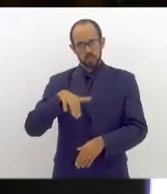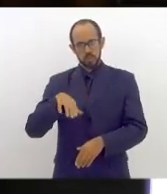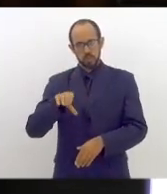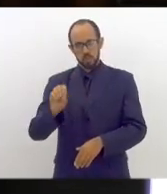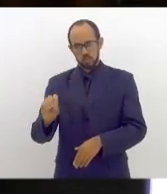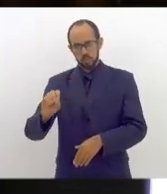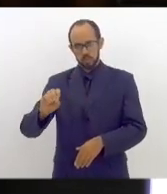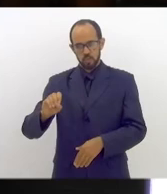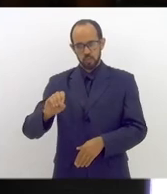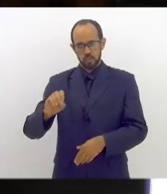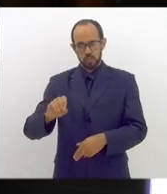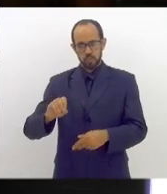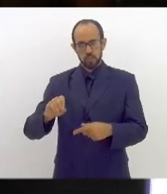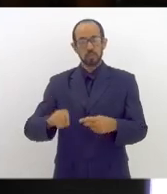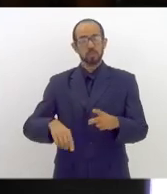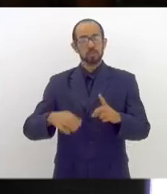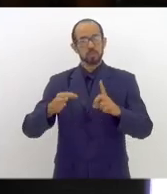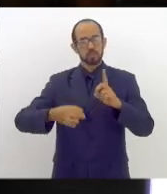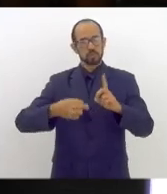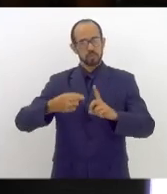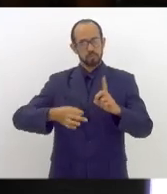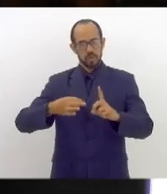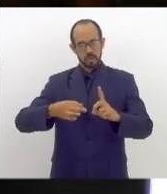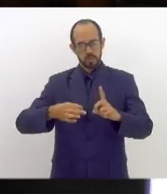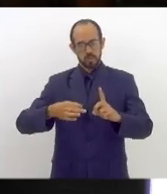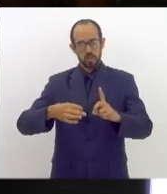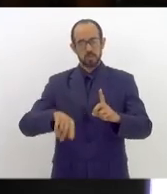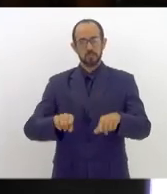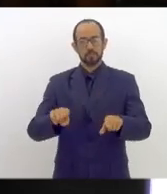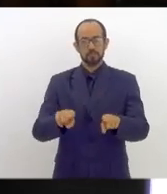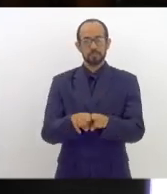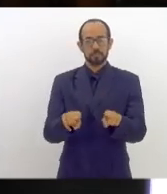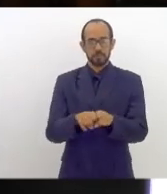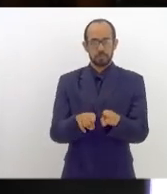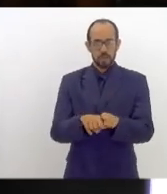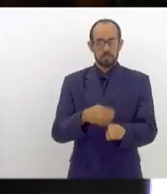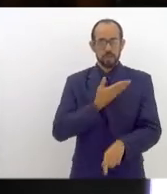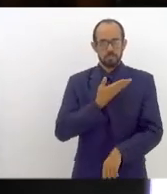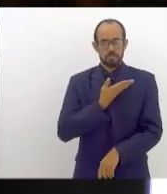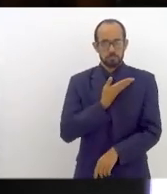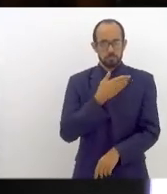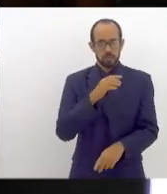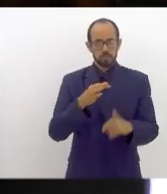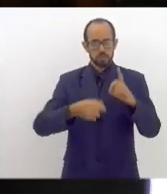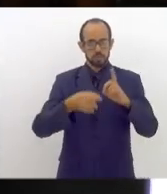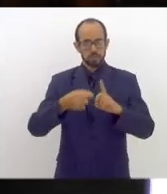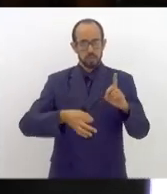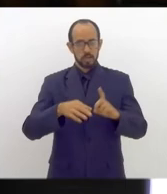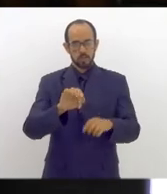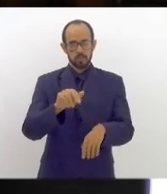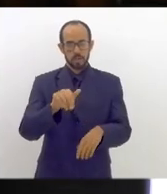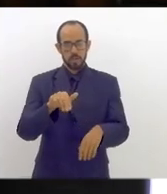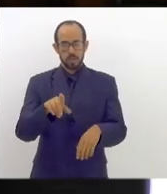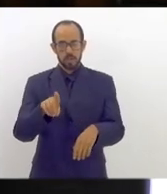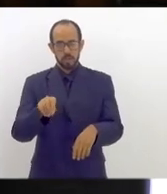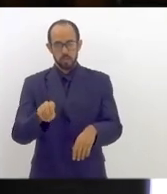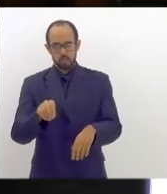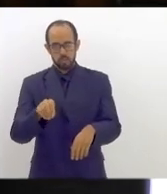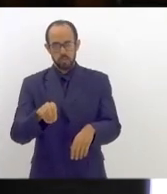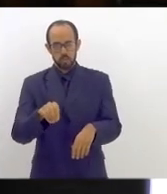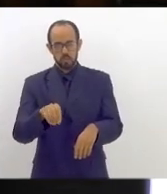Desembargador Luciano Barreto queria saudar meu grande amigo Desembargador Fernando Almeida